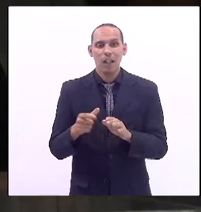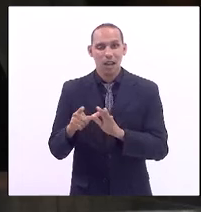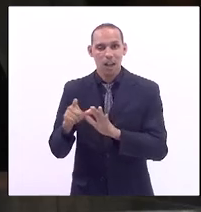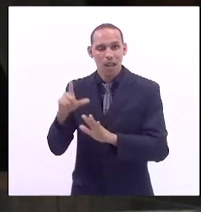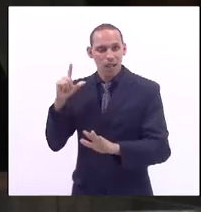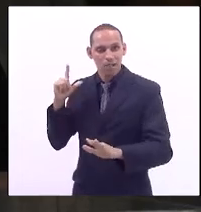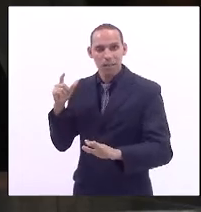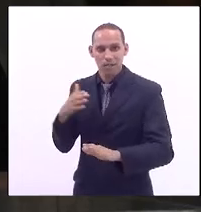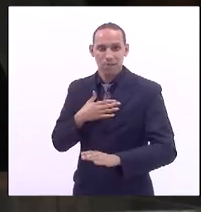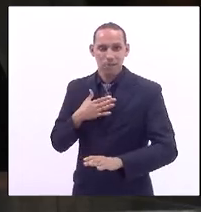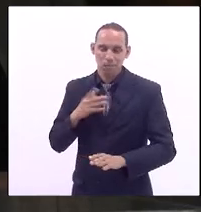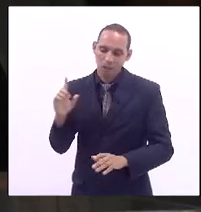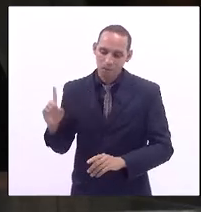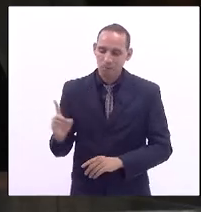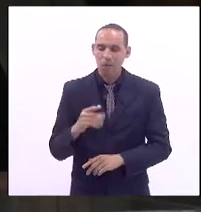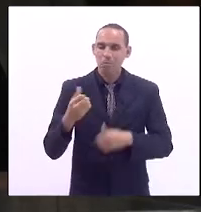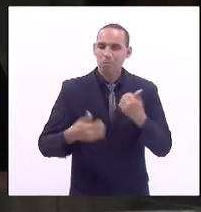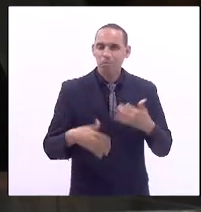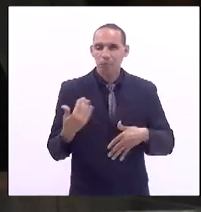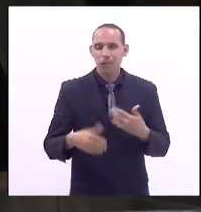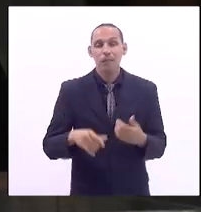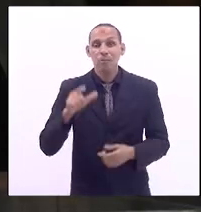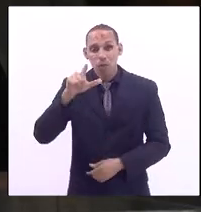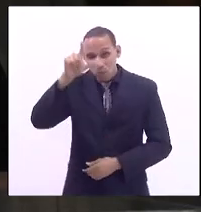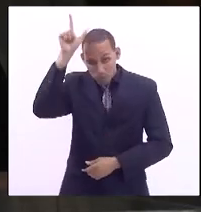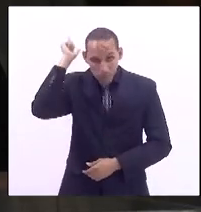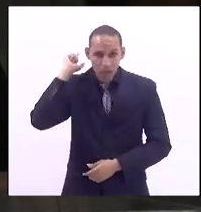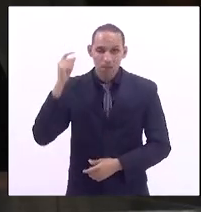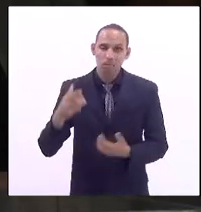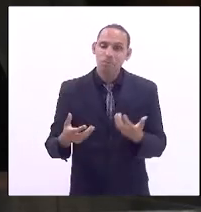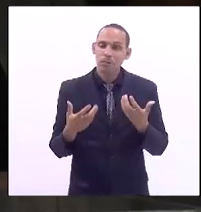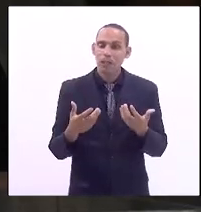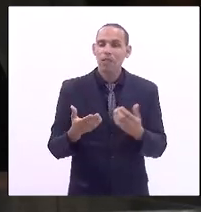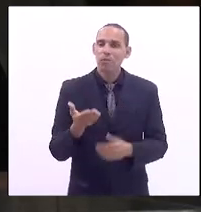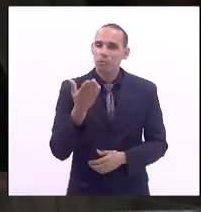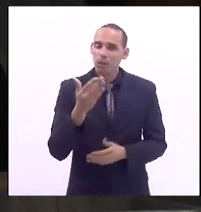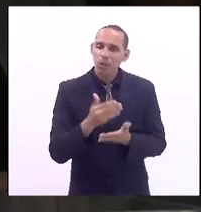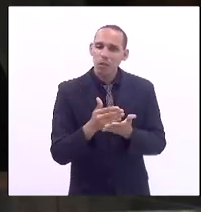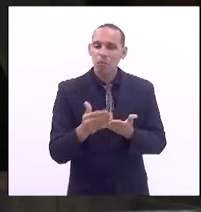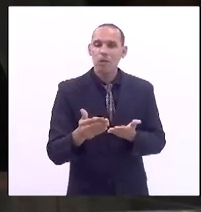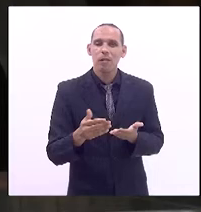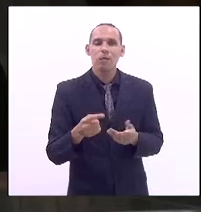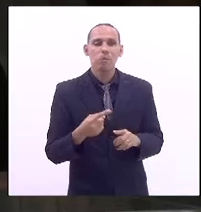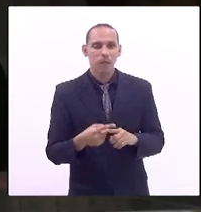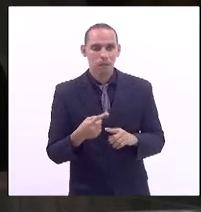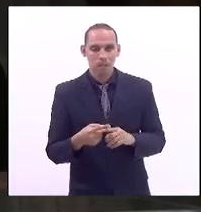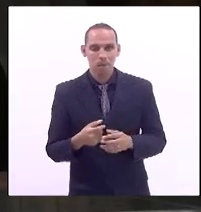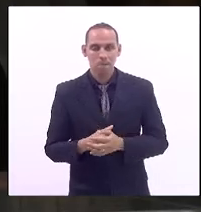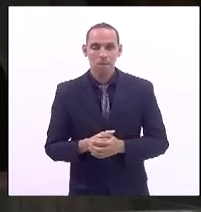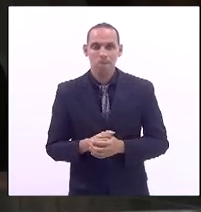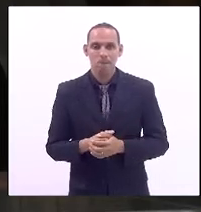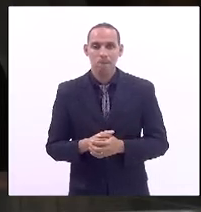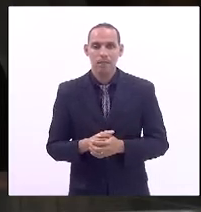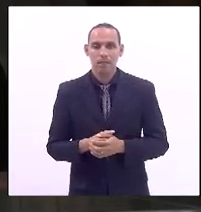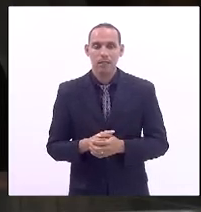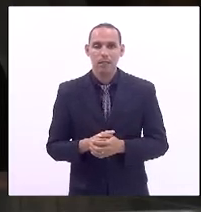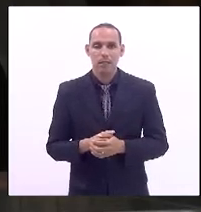antecederam nesta Tribuna e nos Paulo queria começar com vossa excelência porque aquele